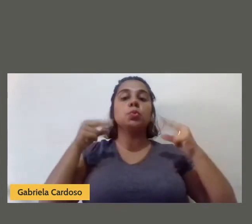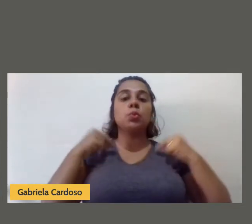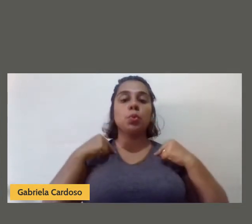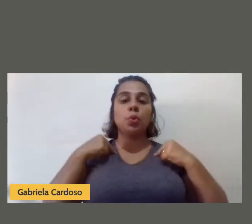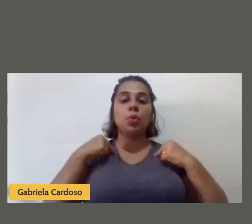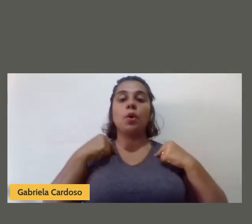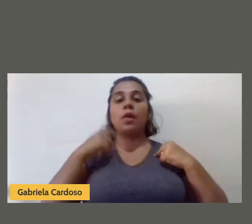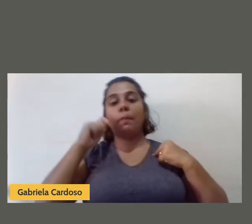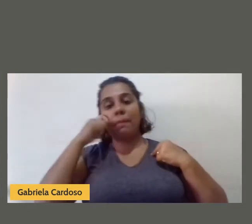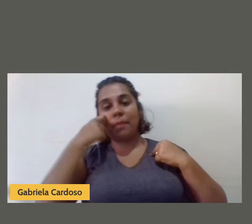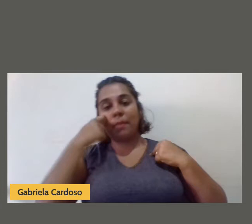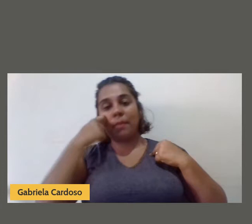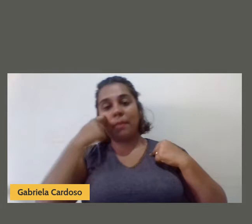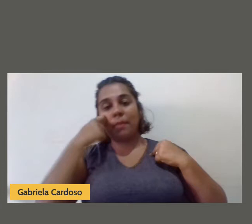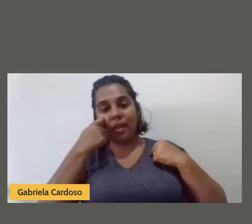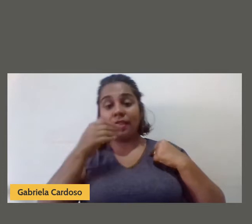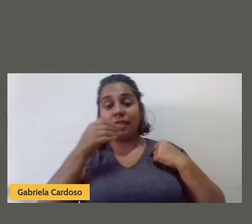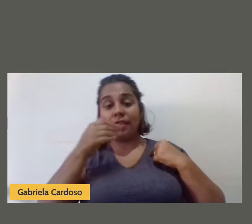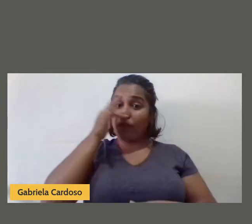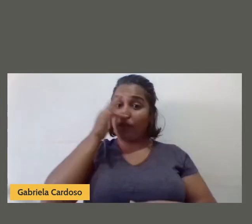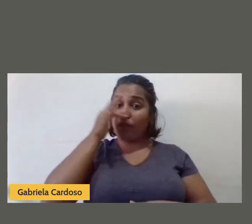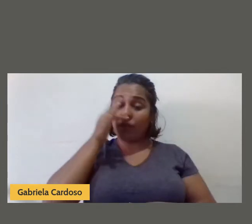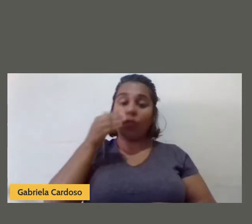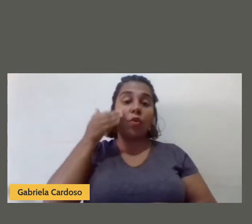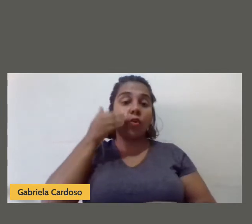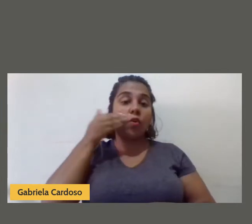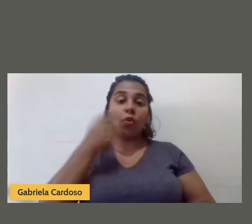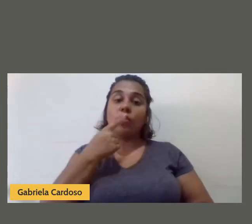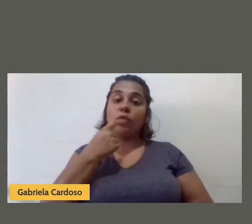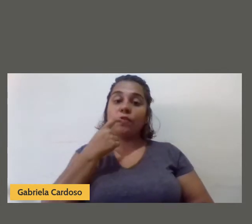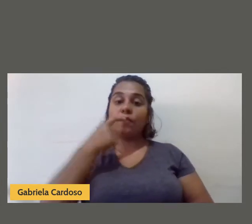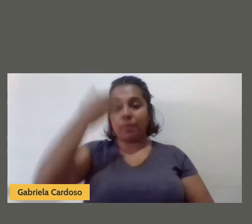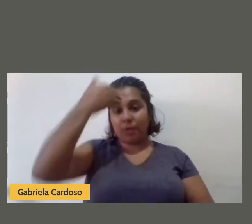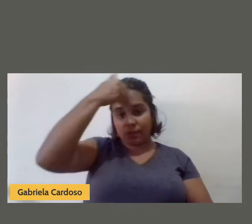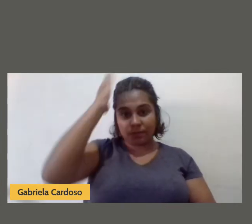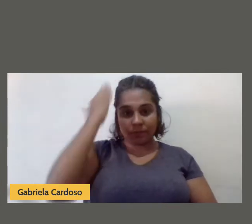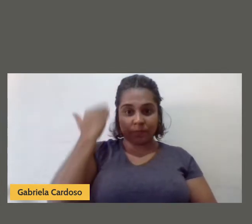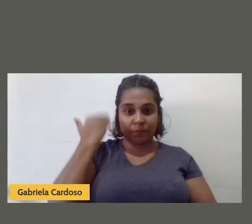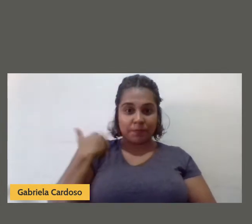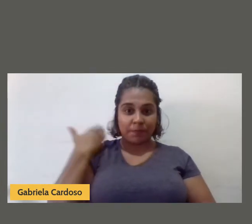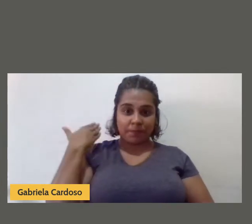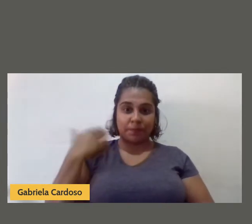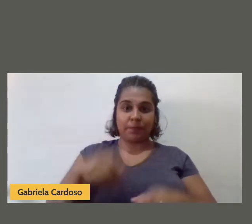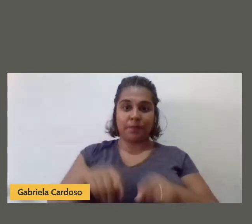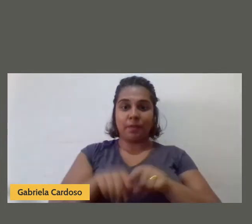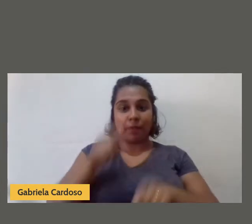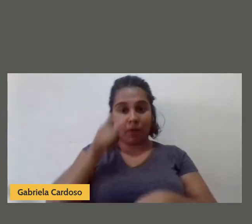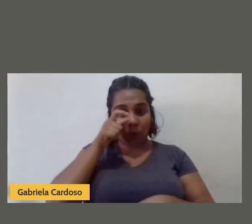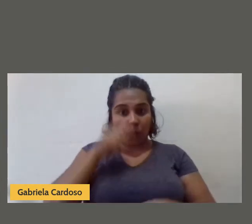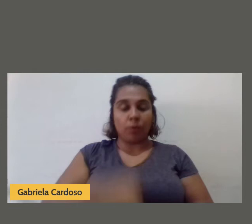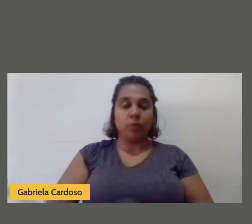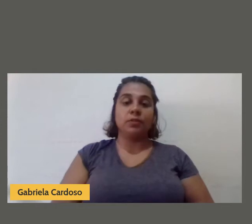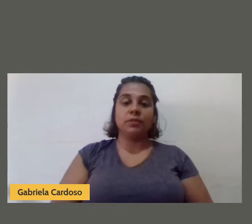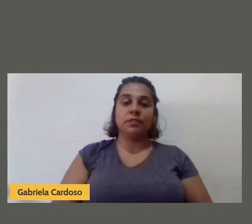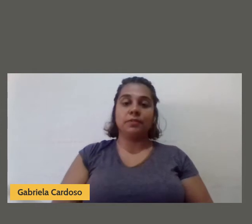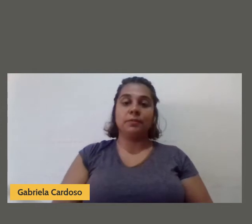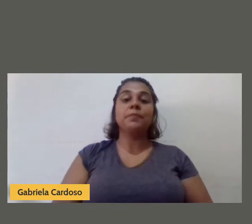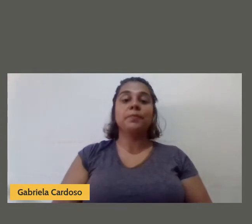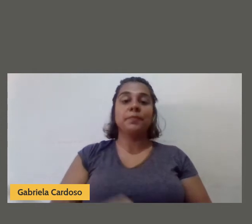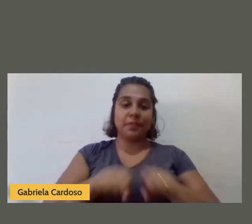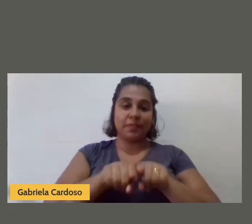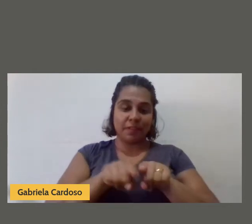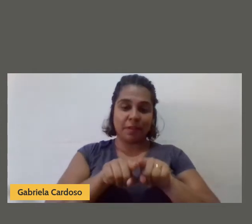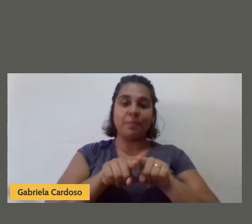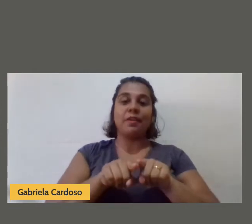vermelhas, um óculos branco e o cabelo solto com topete para o lado. A Gabi tá com uma camiseta cinza, gola em V, o cabelo